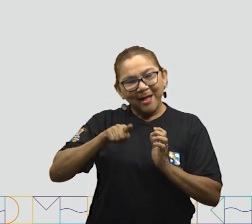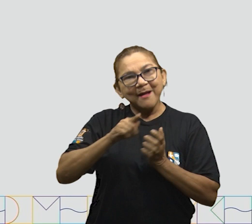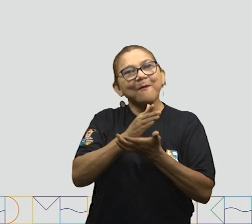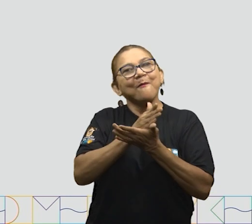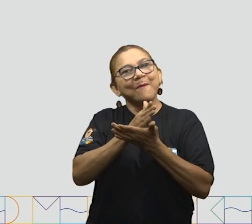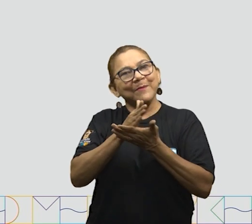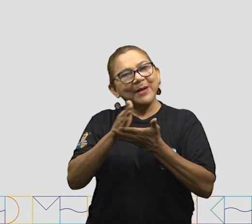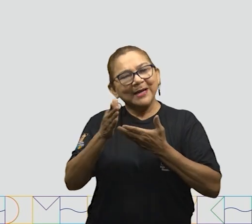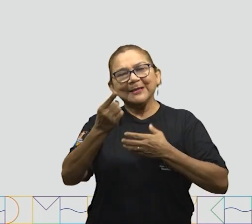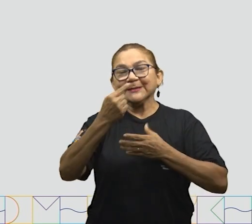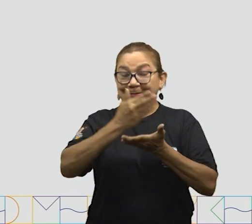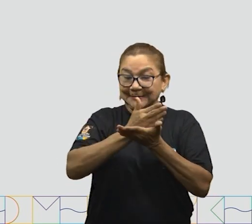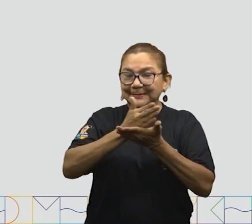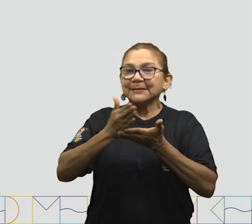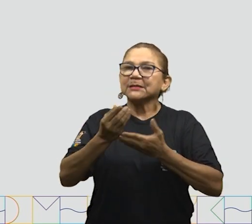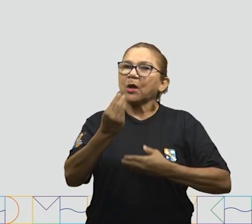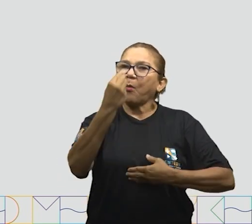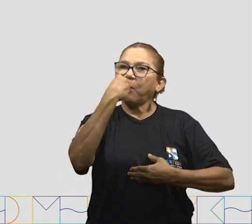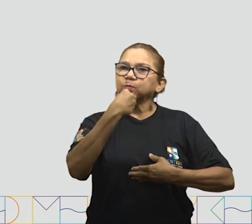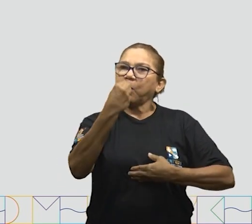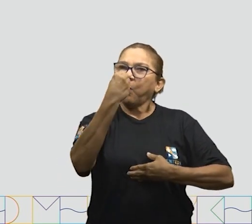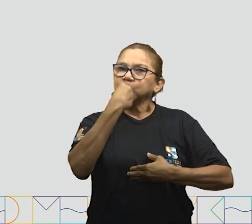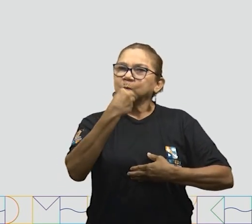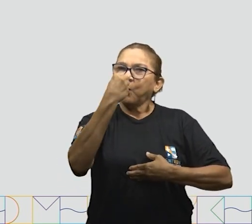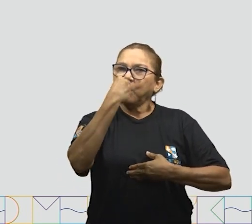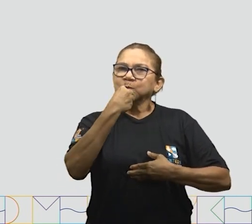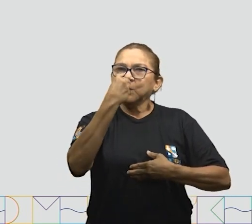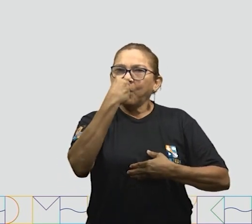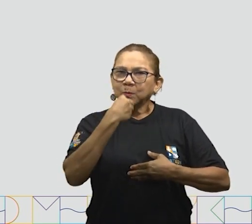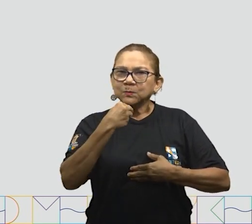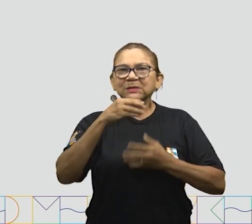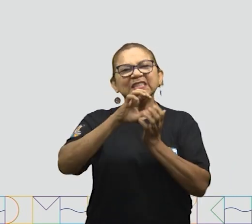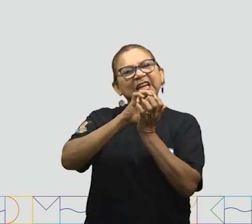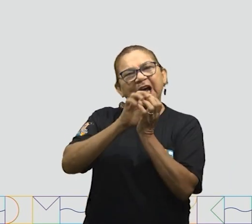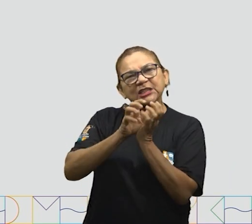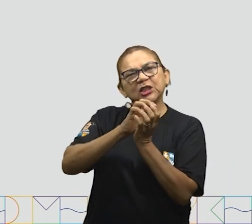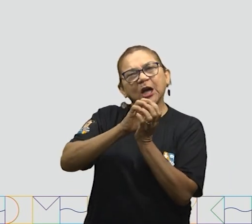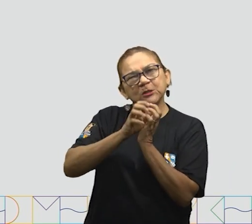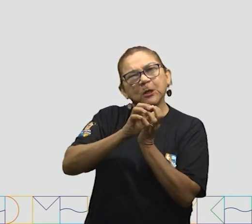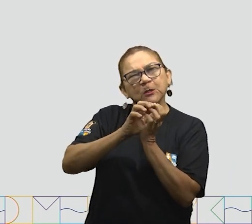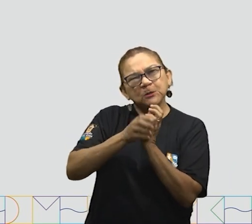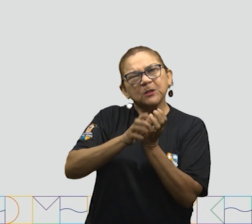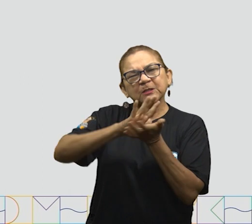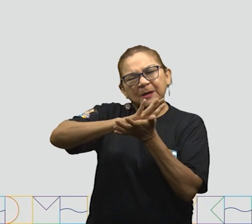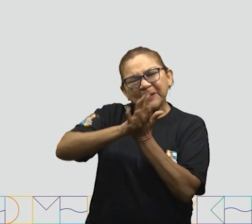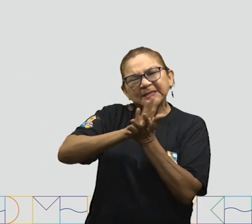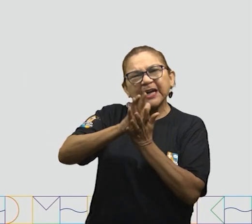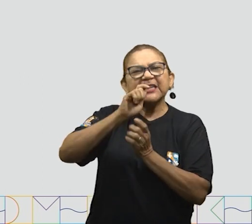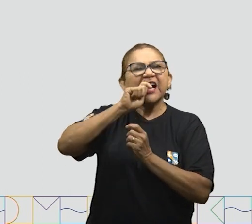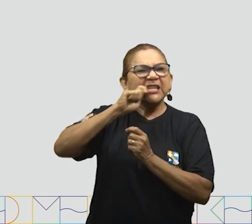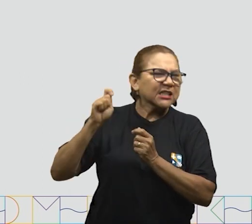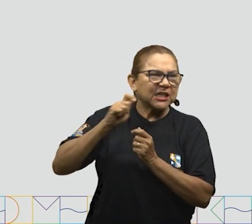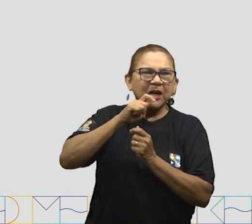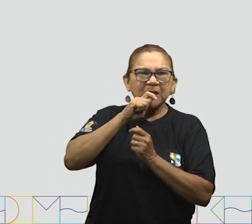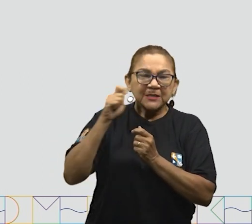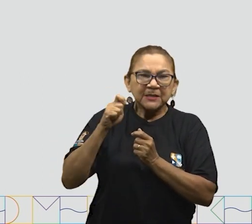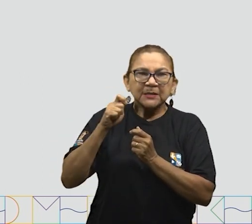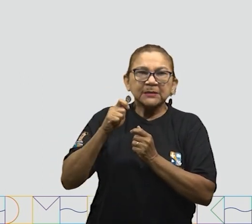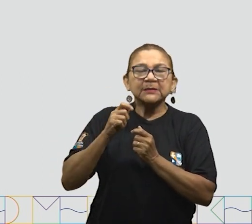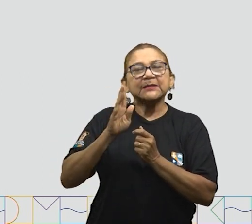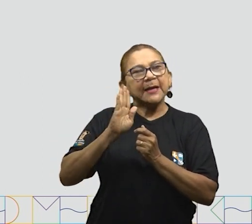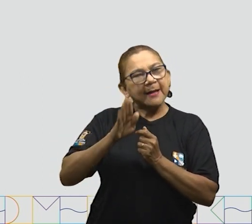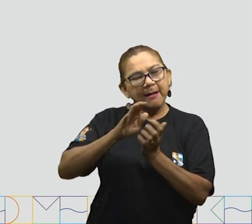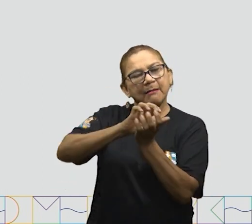boca, esse processo inicial, onde o alimento vai ser triturado, amassado, cortado, é um processo